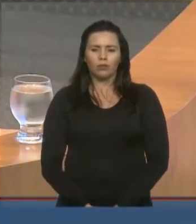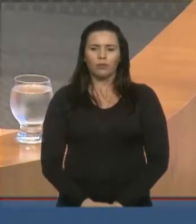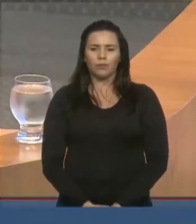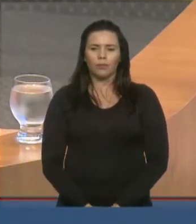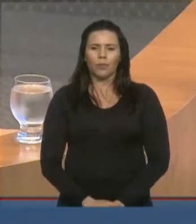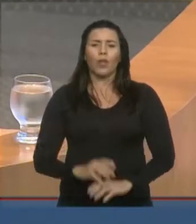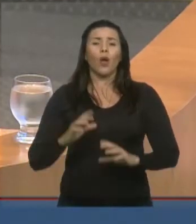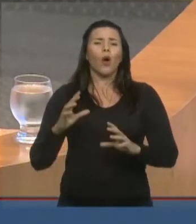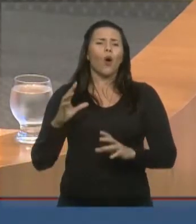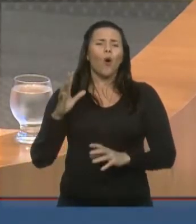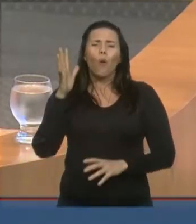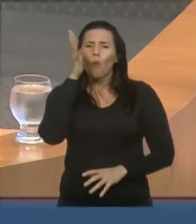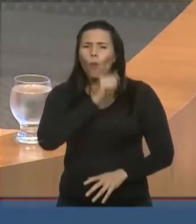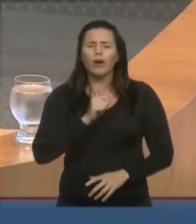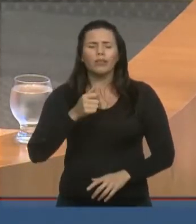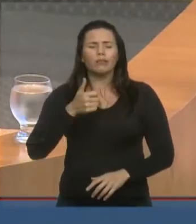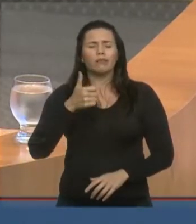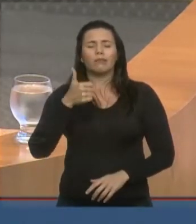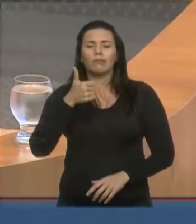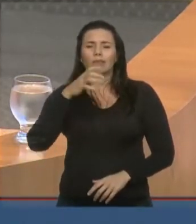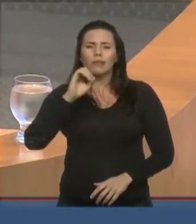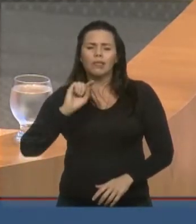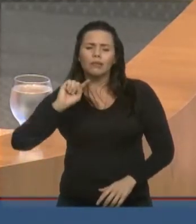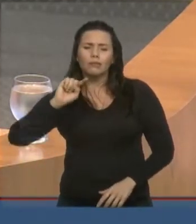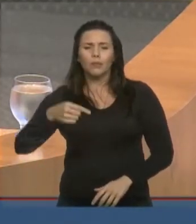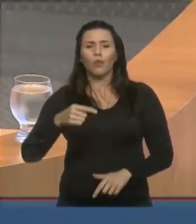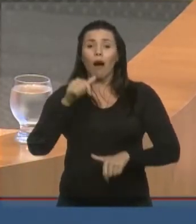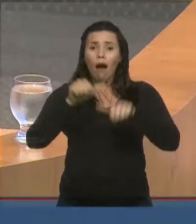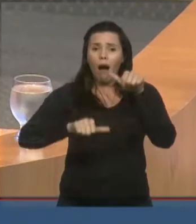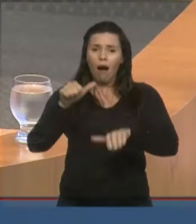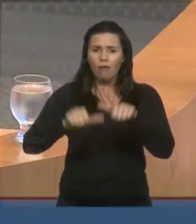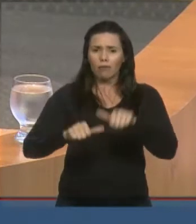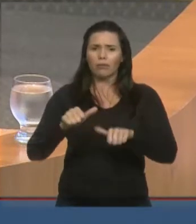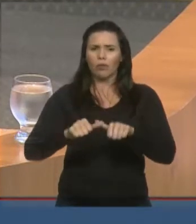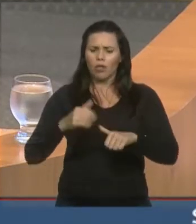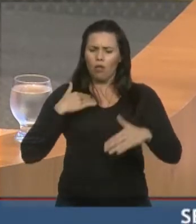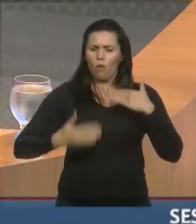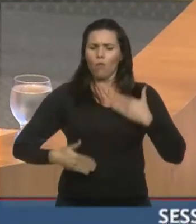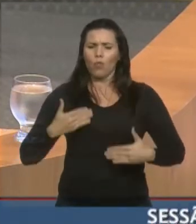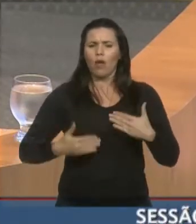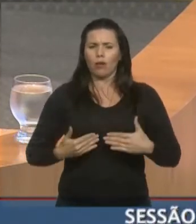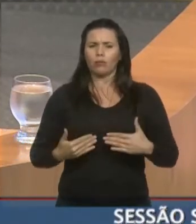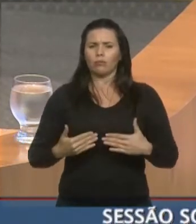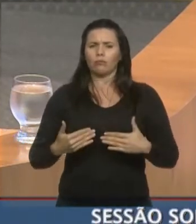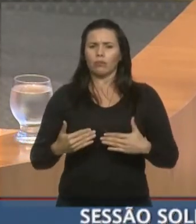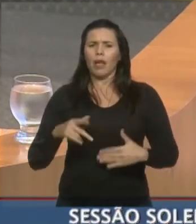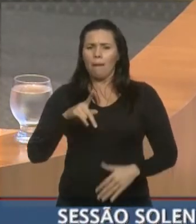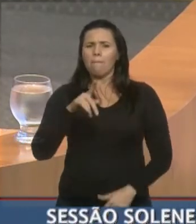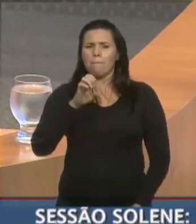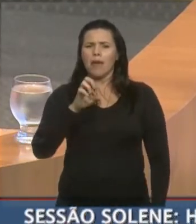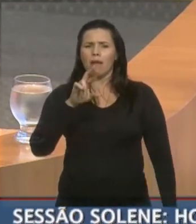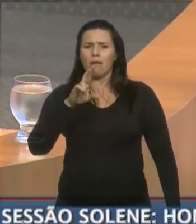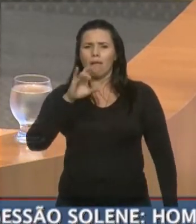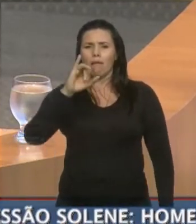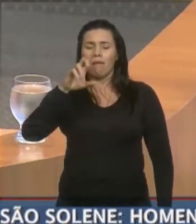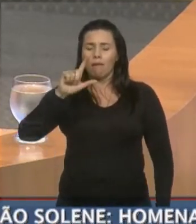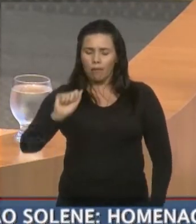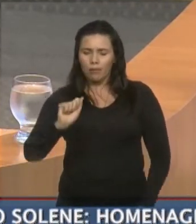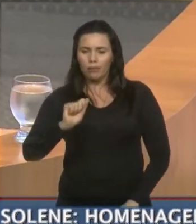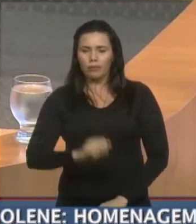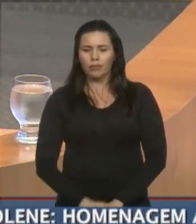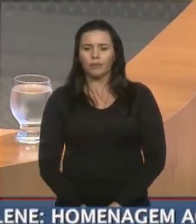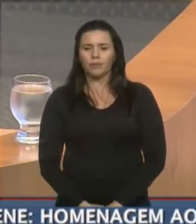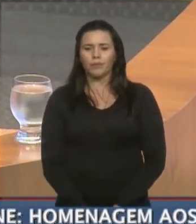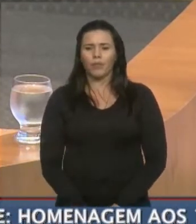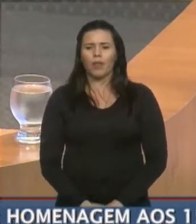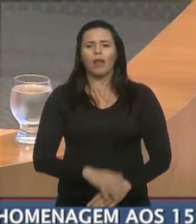as quase 10 mil perícias já realizadas desde a sua inauguração. Necessário se faz a manutenção do apoio que a sociedade maranhense vem